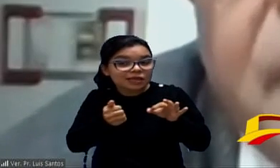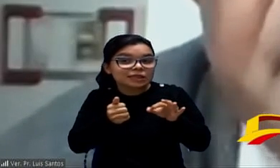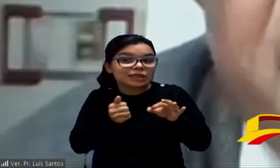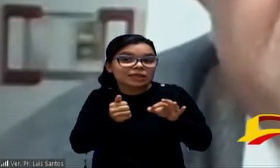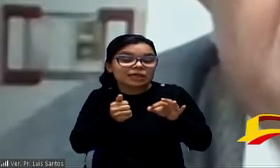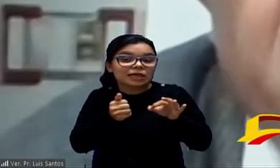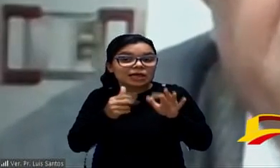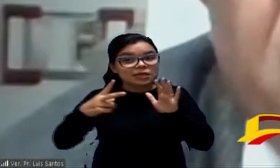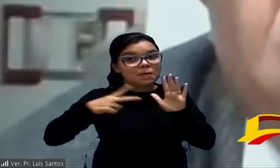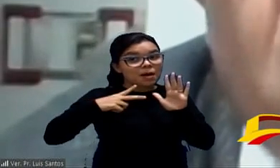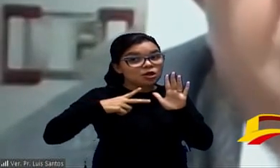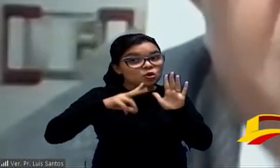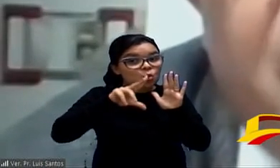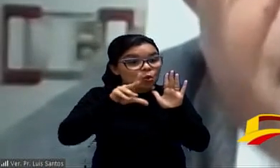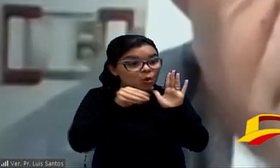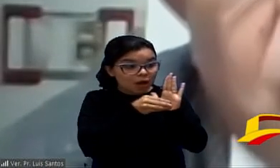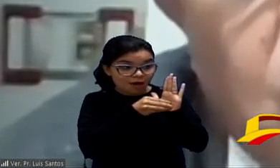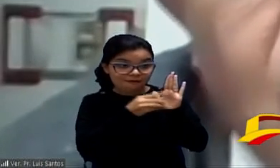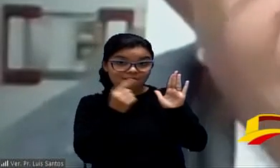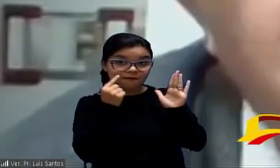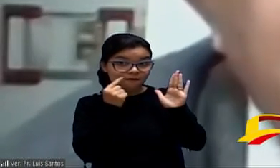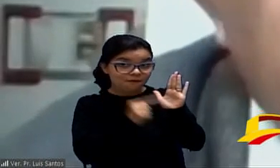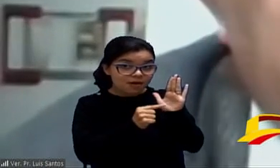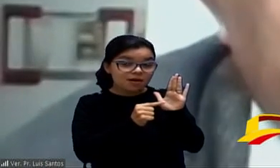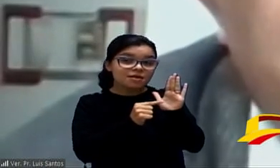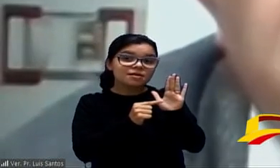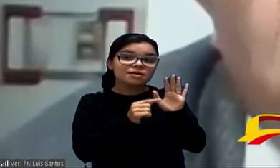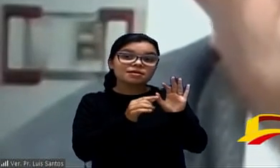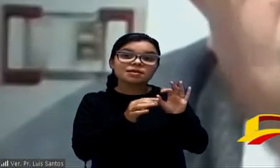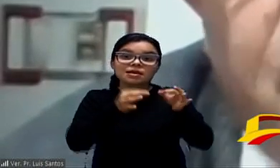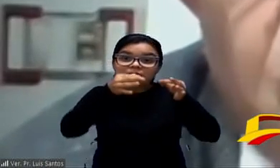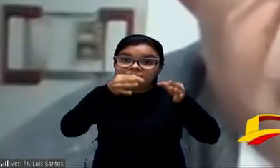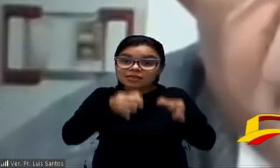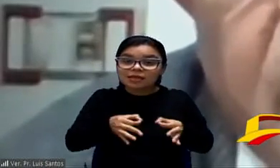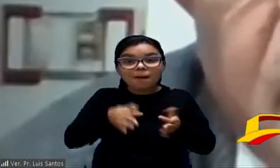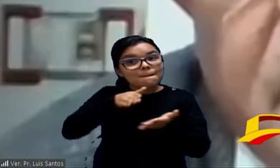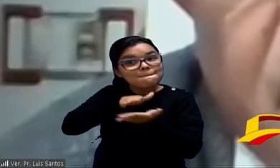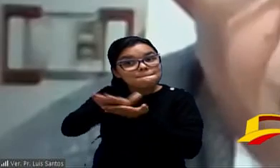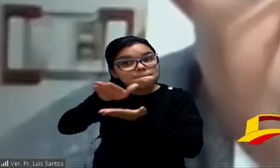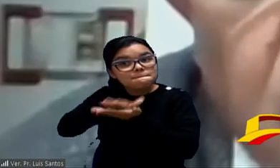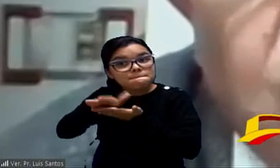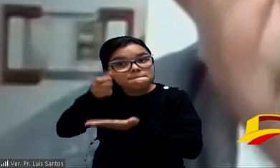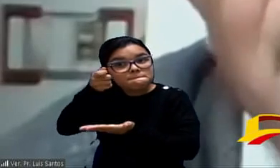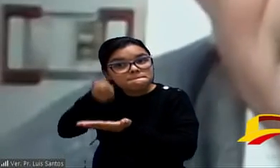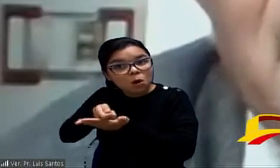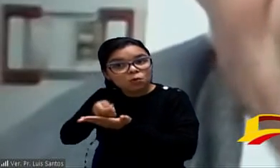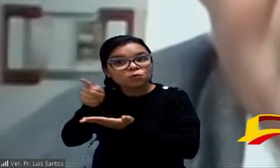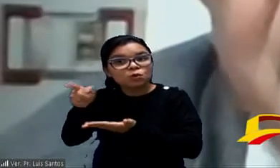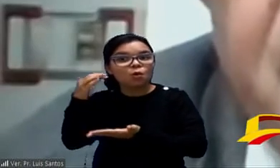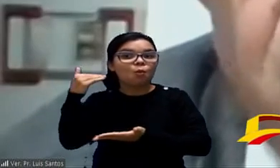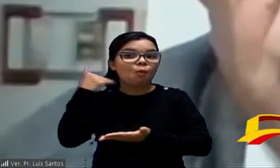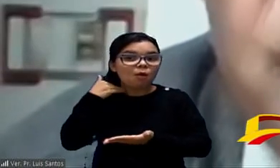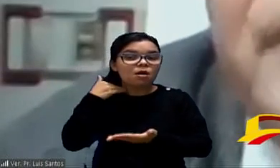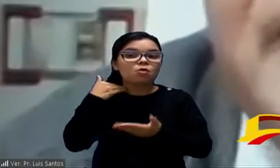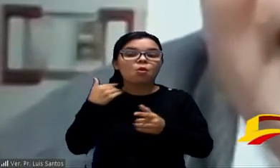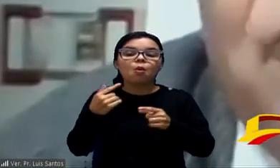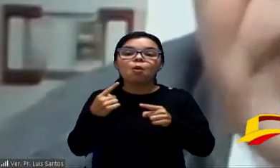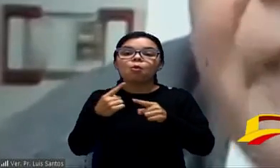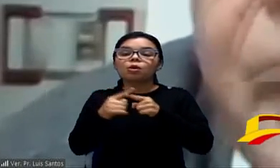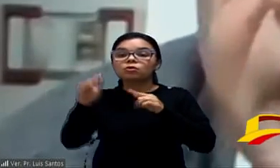estabelecendo essa questão do apenamento, né, quando não cumprir o que tem que ser feito, a questão